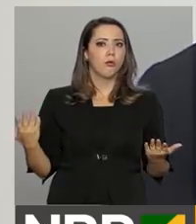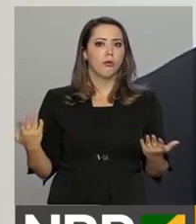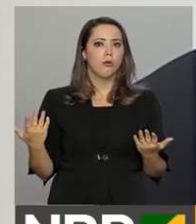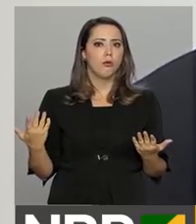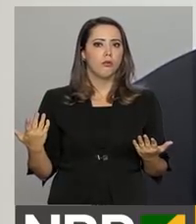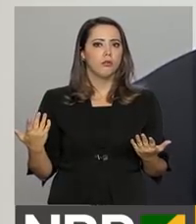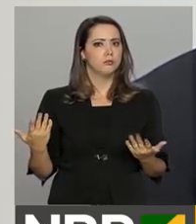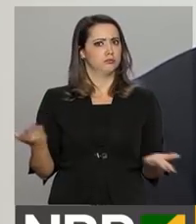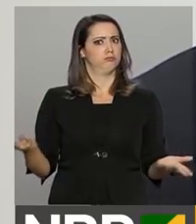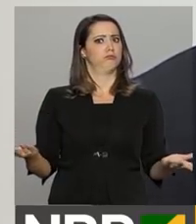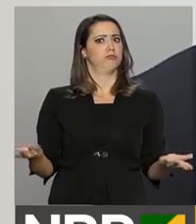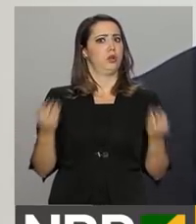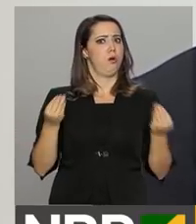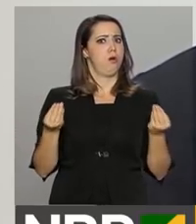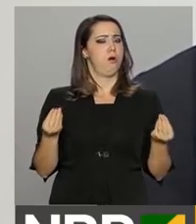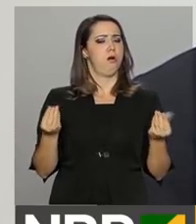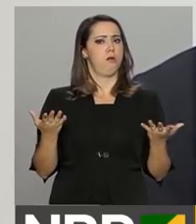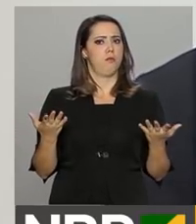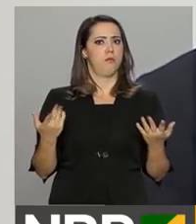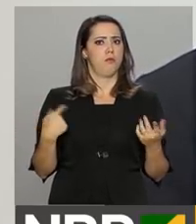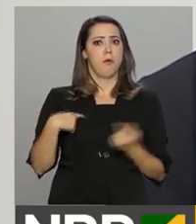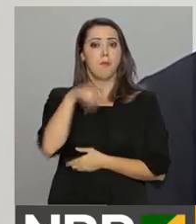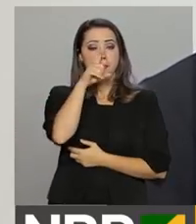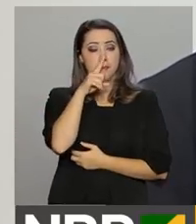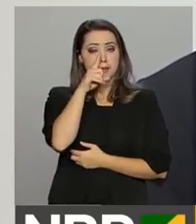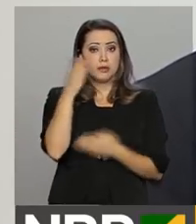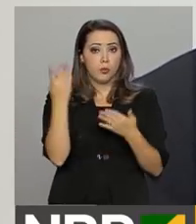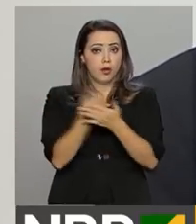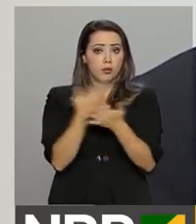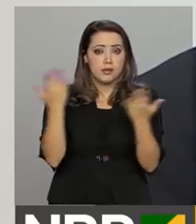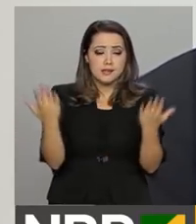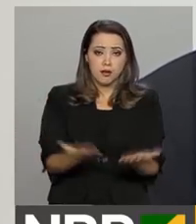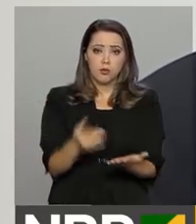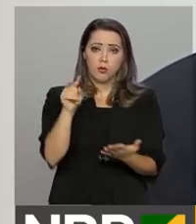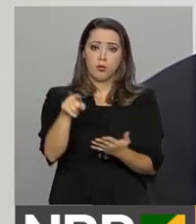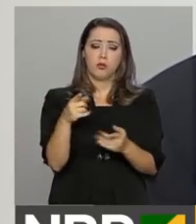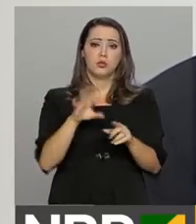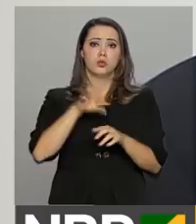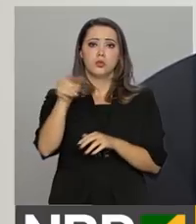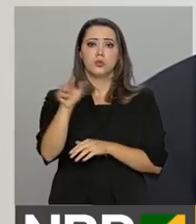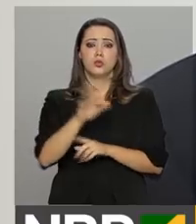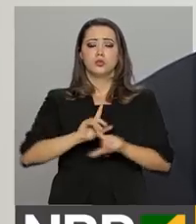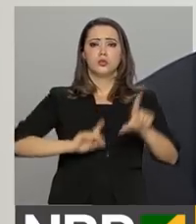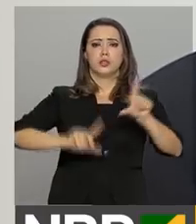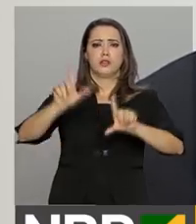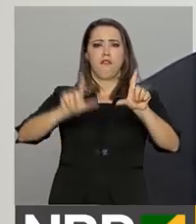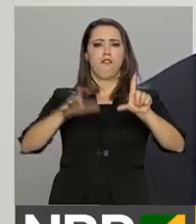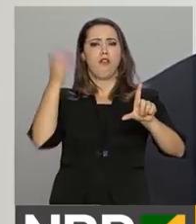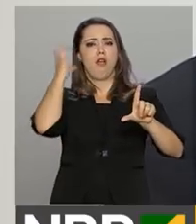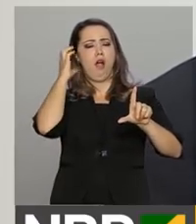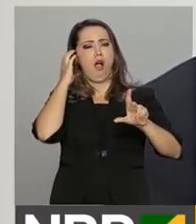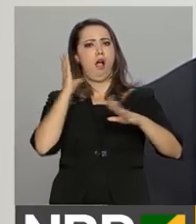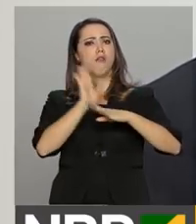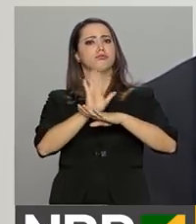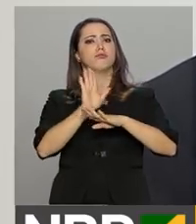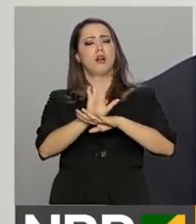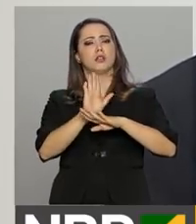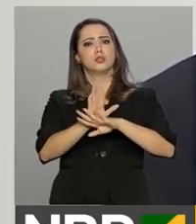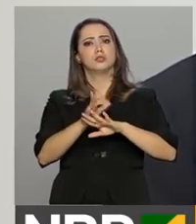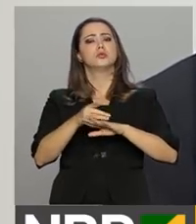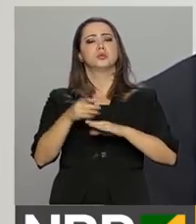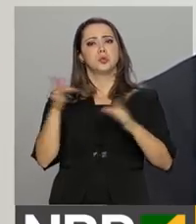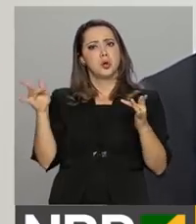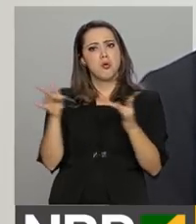eleição para meu deus eu brigo que está está ocorrendo agora quando toda a imprensa após a reforma previdenciária